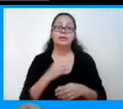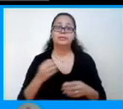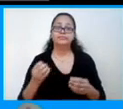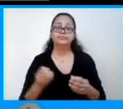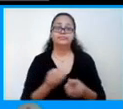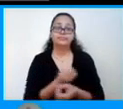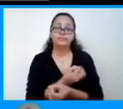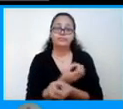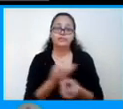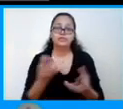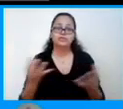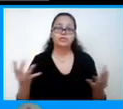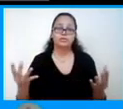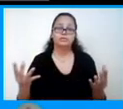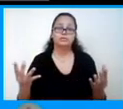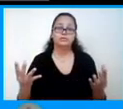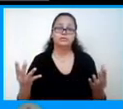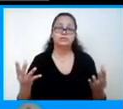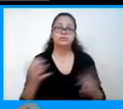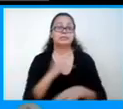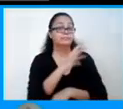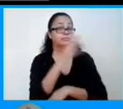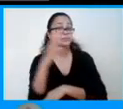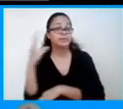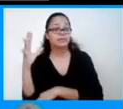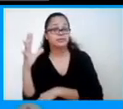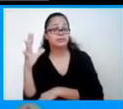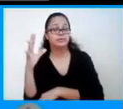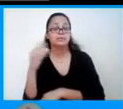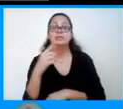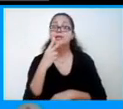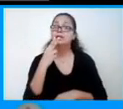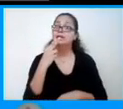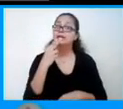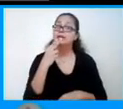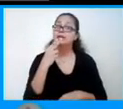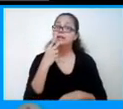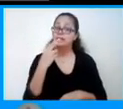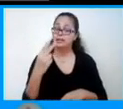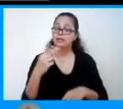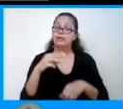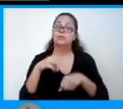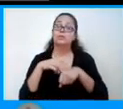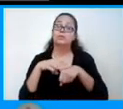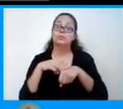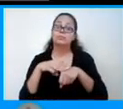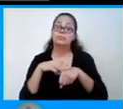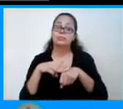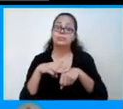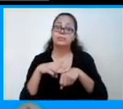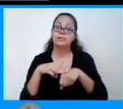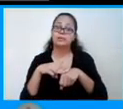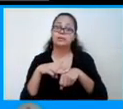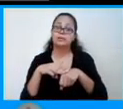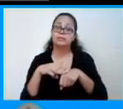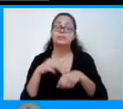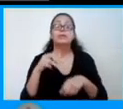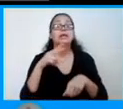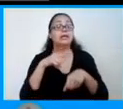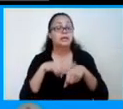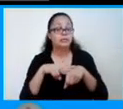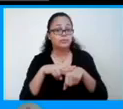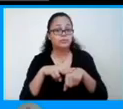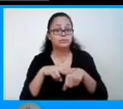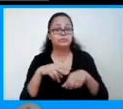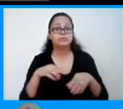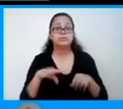urbanos e arborizados, né? Nas áreas na cor marrom nós temos floresta umbrófila densa e nas áreas verdes